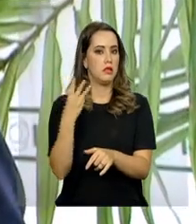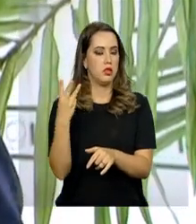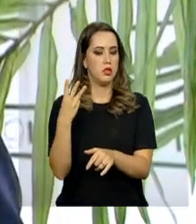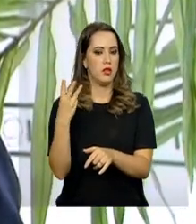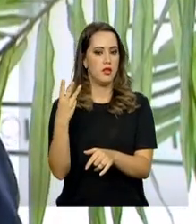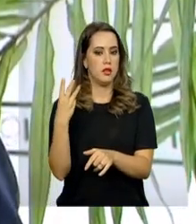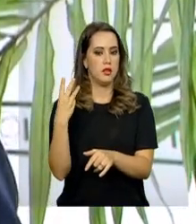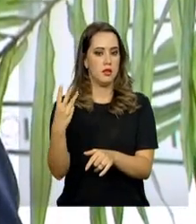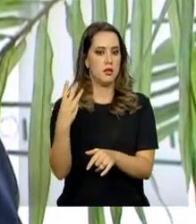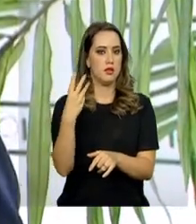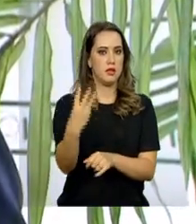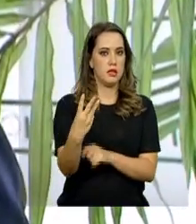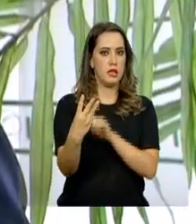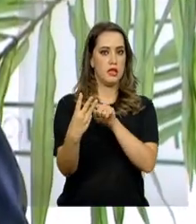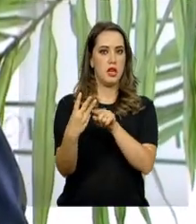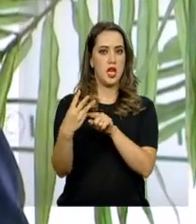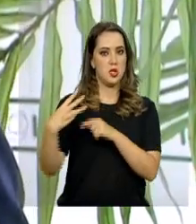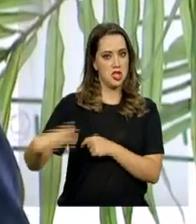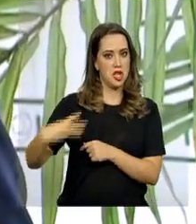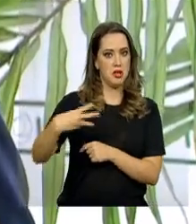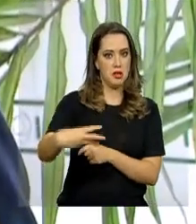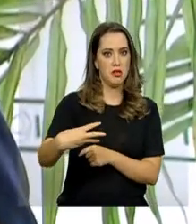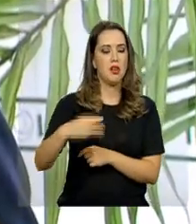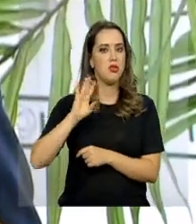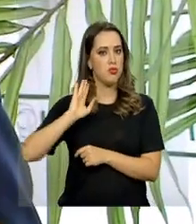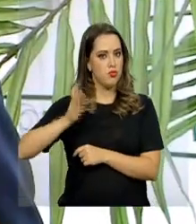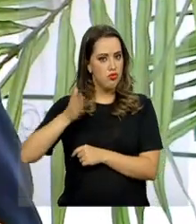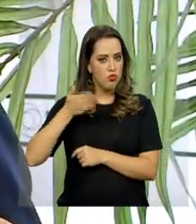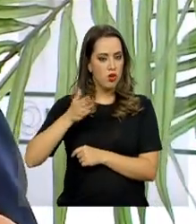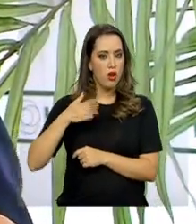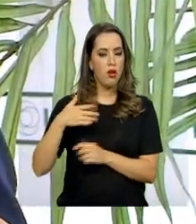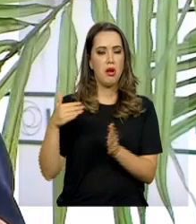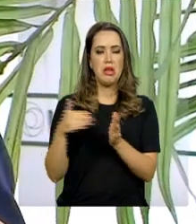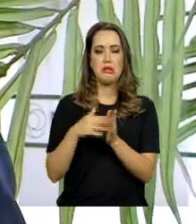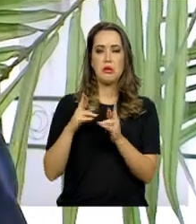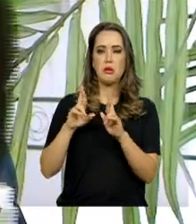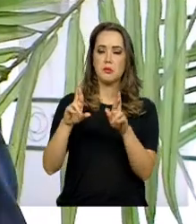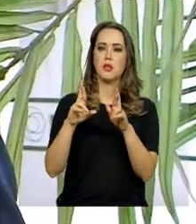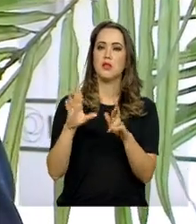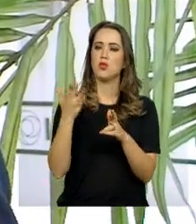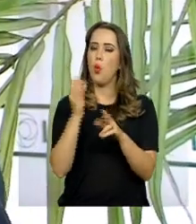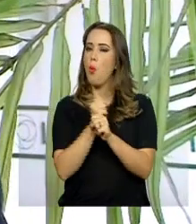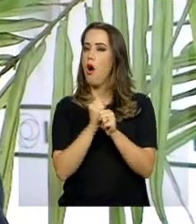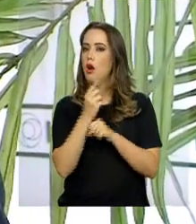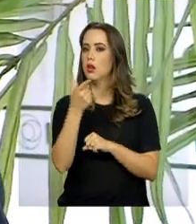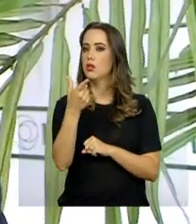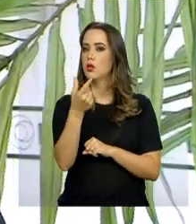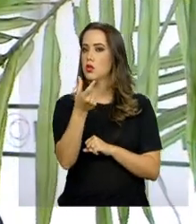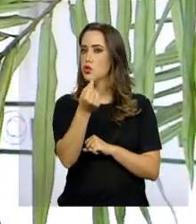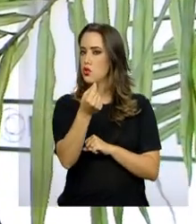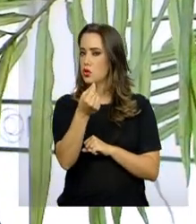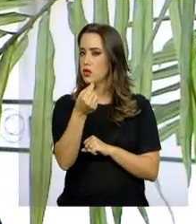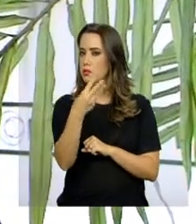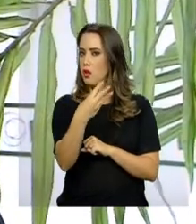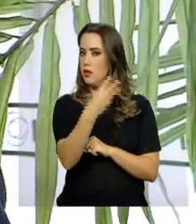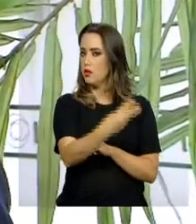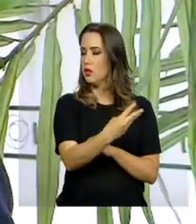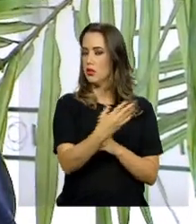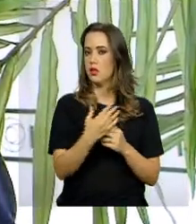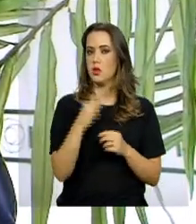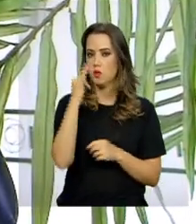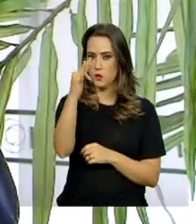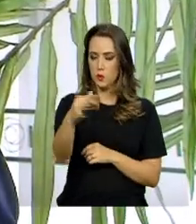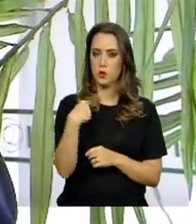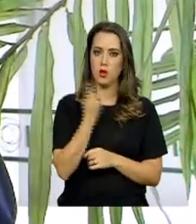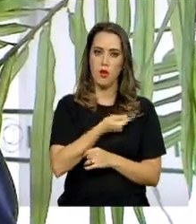cascata +33 cascatas previstos pra 2033 algumas estão trabalhando e ao final desse processo